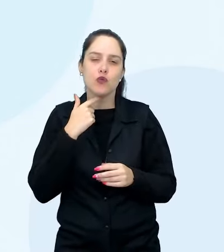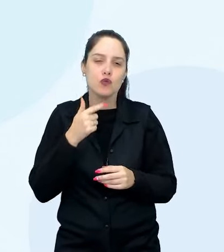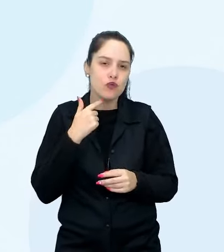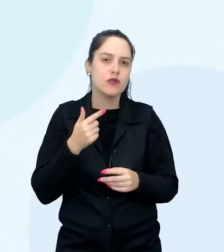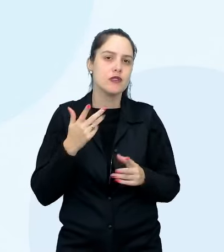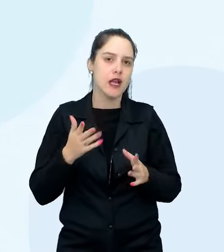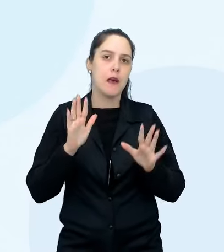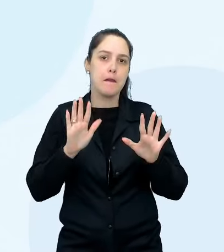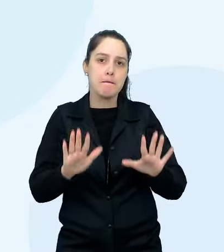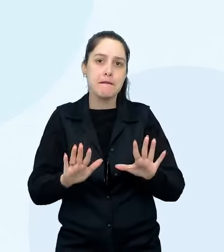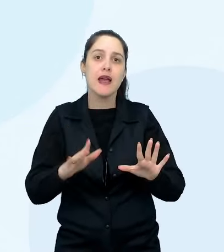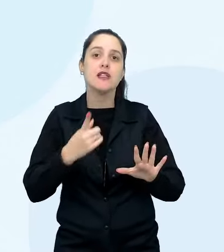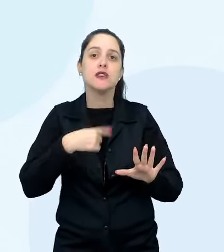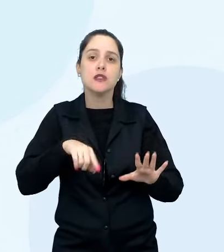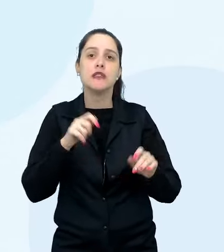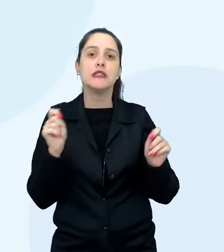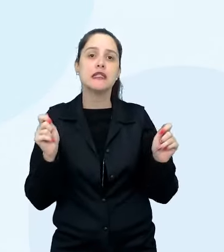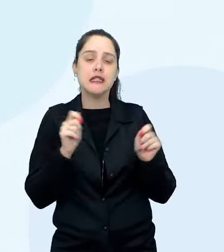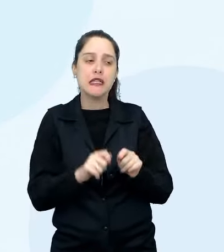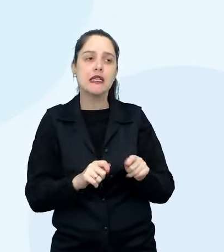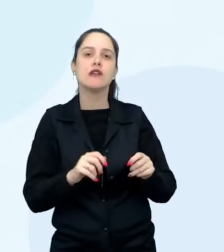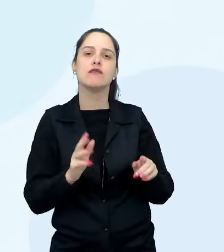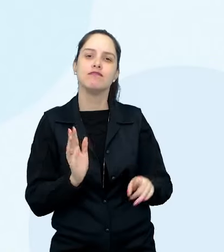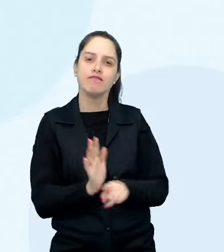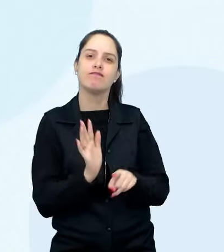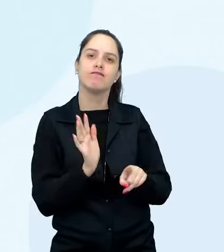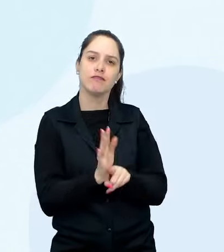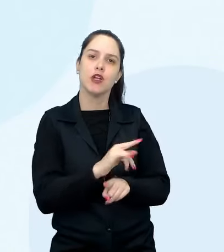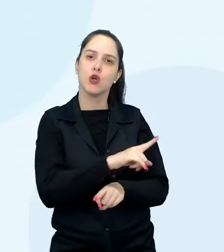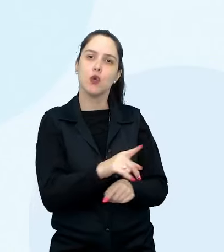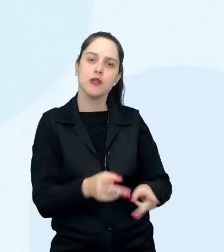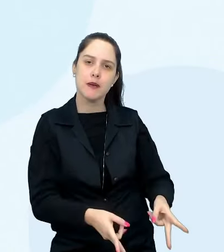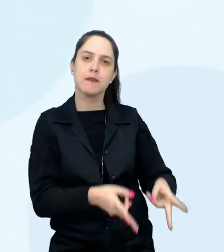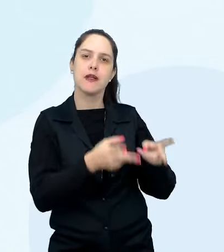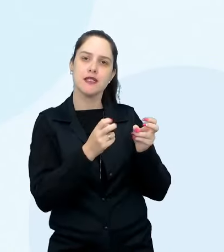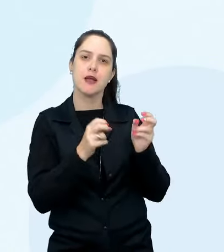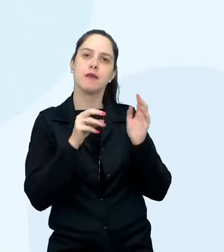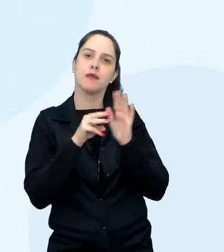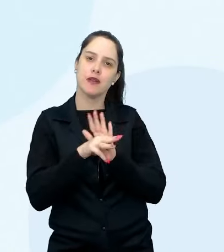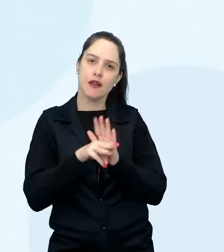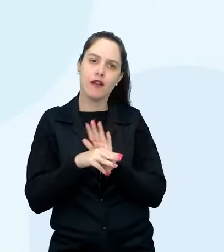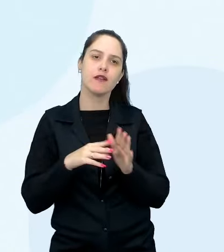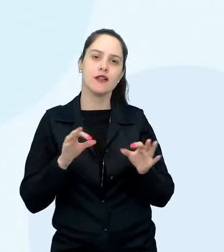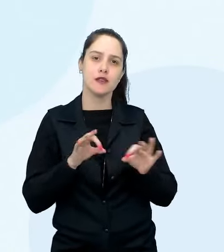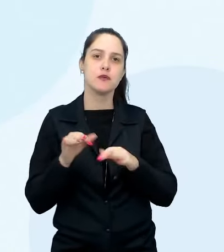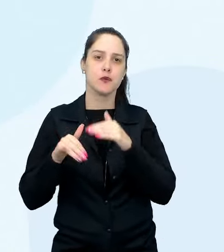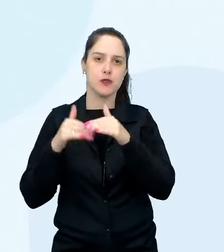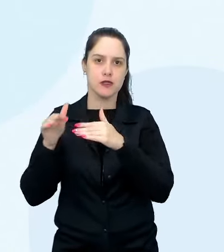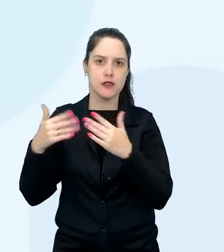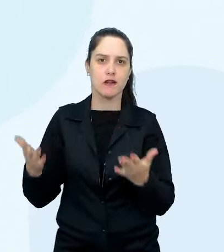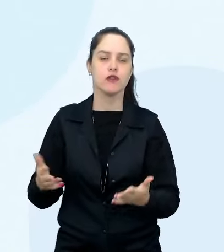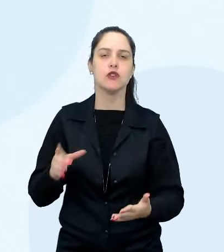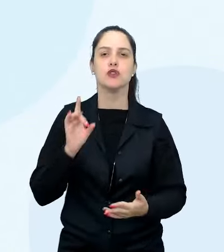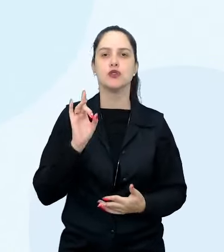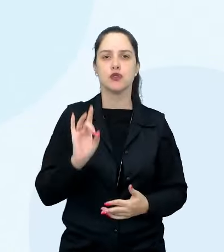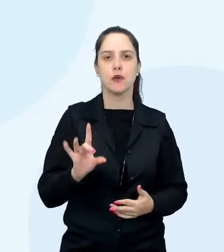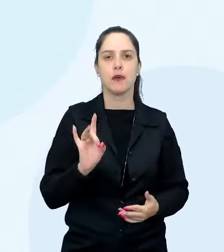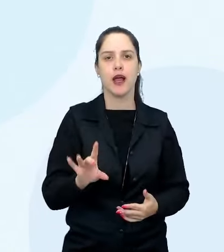tudo que é potência ou fragilidade vai aparecer quando ele se percebe ativo no processo. Só para,